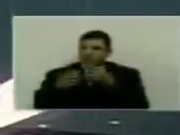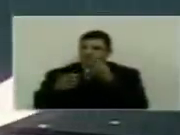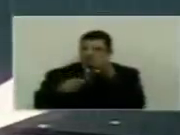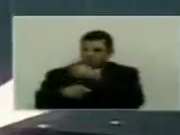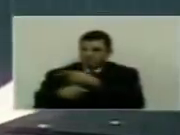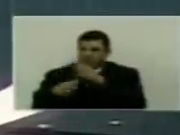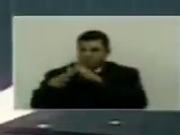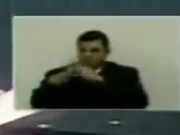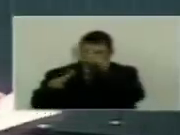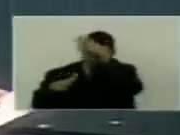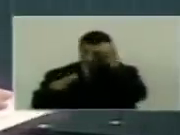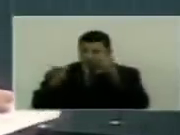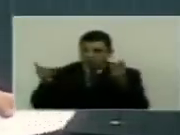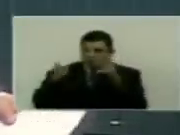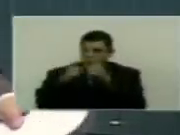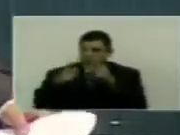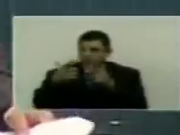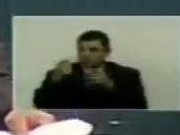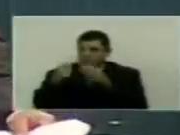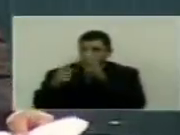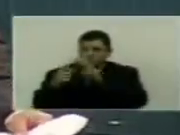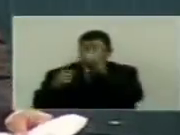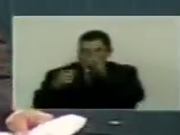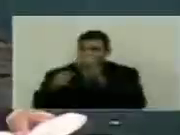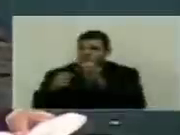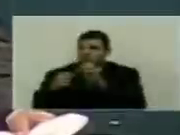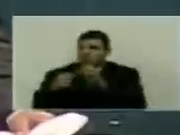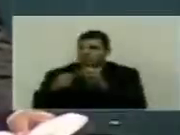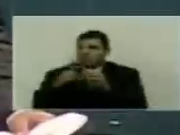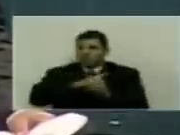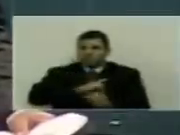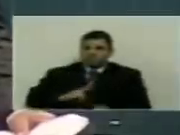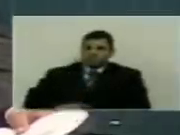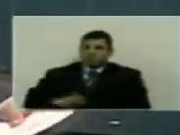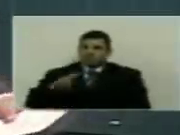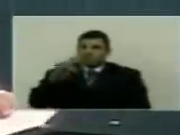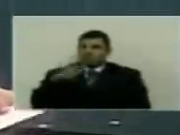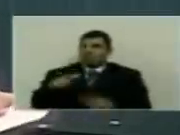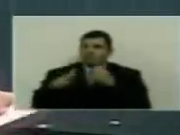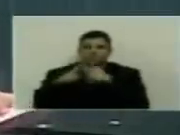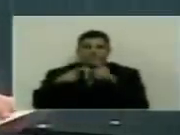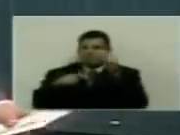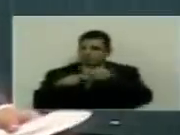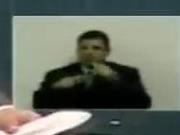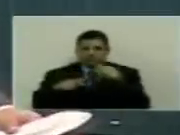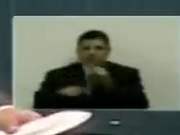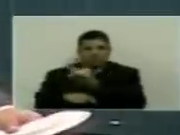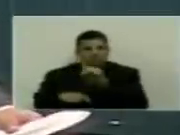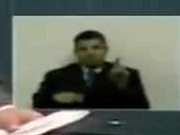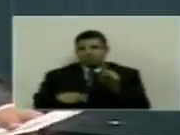a Eletrobras Amazonas Energia reduz 20% de tudo, deputado Marco Rota, a solução não está aqui.